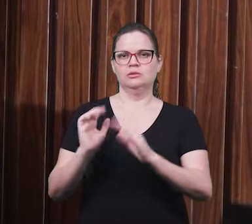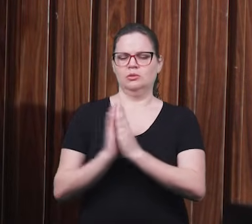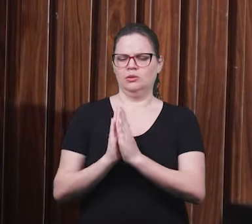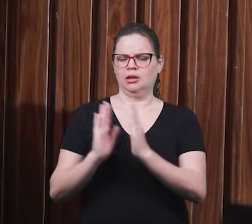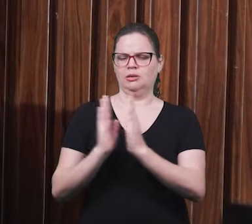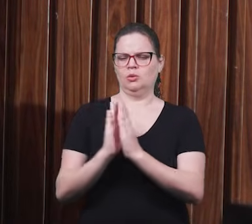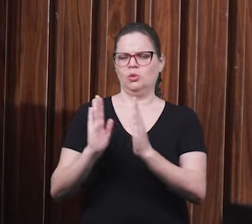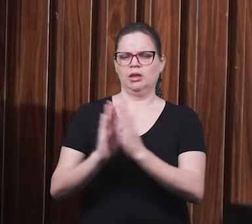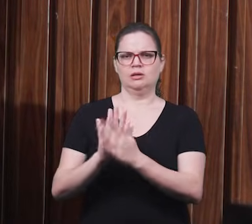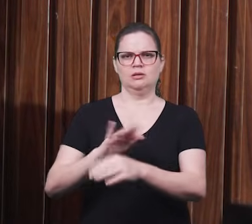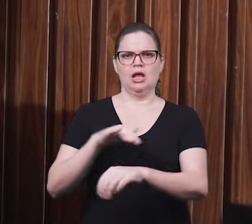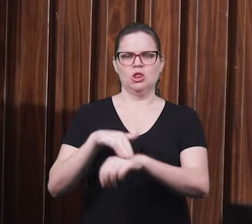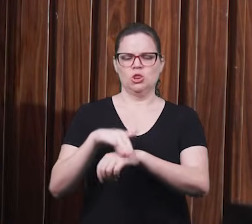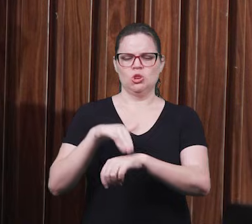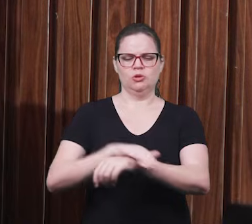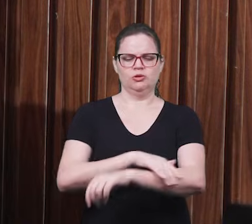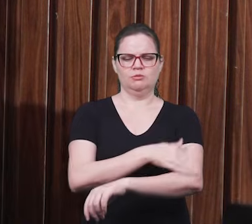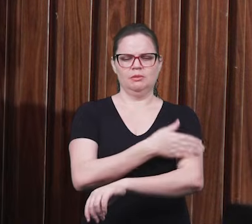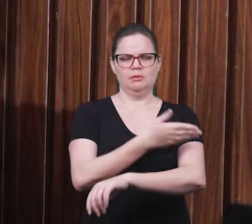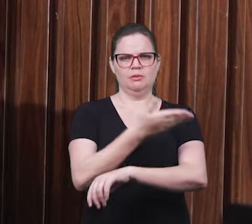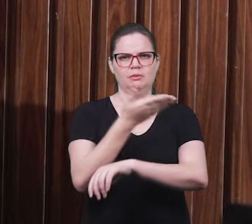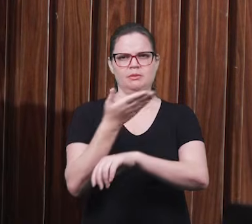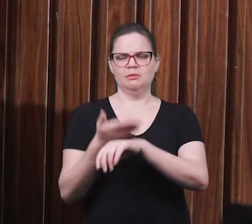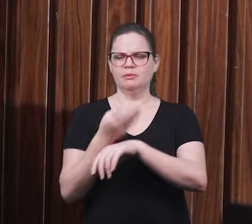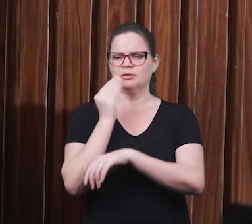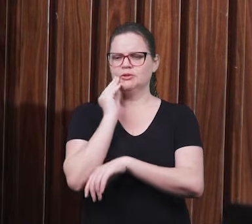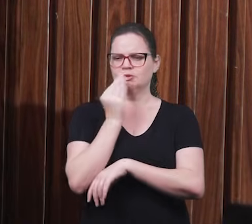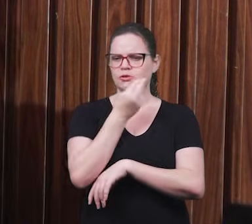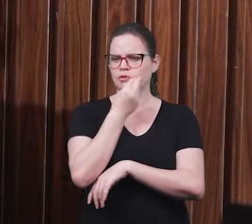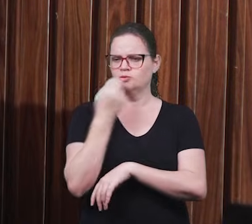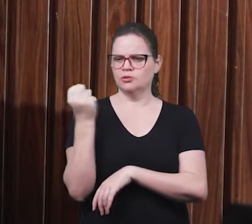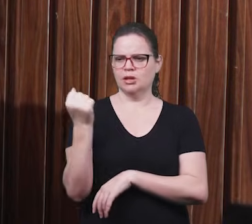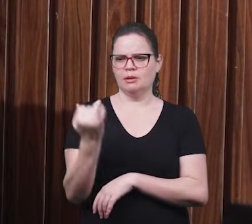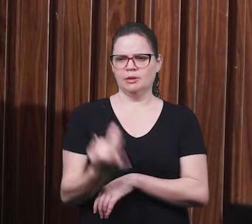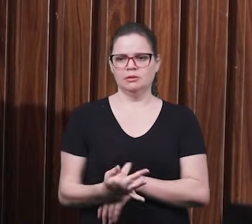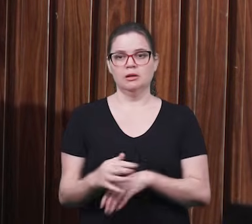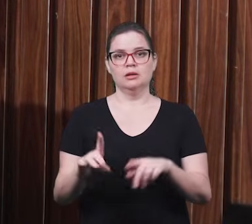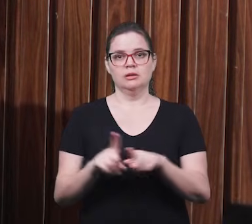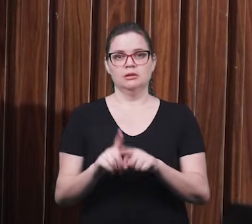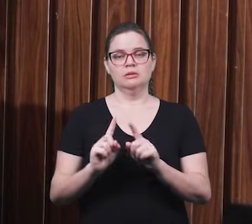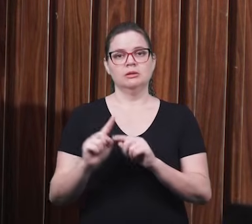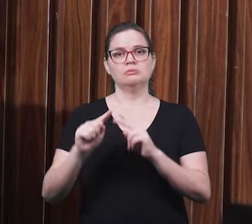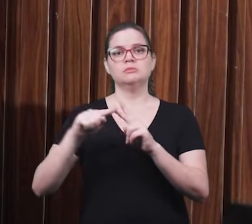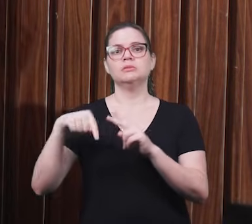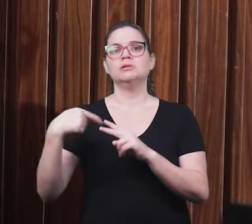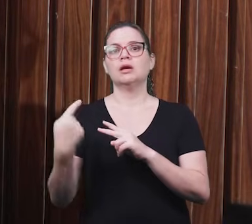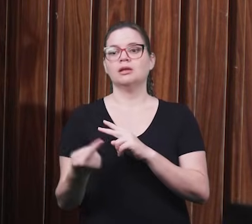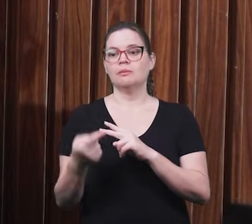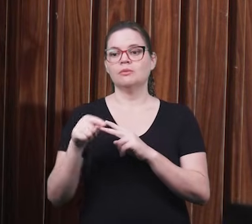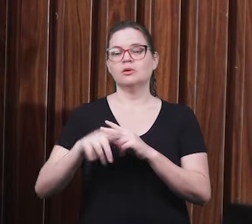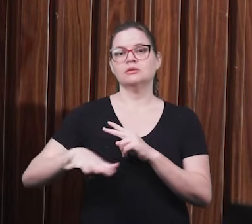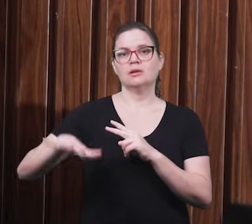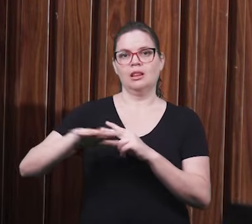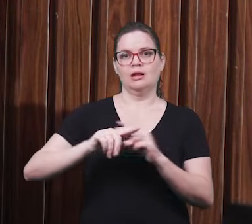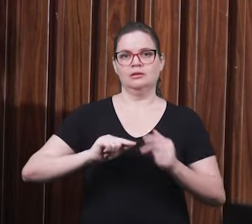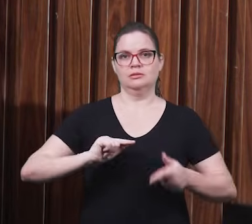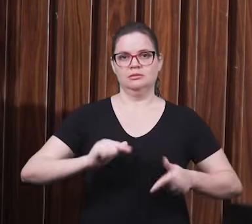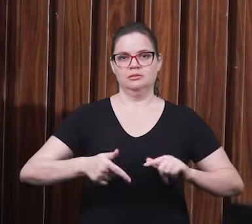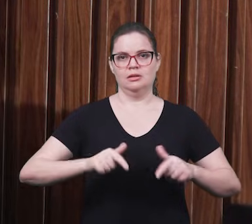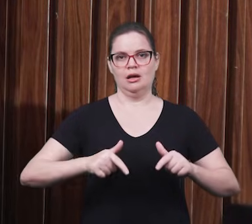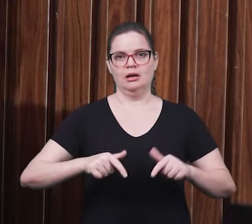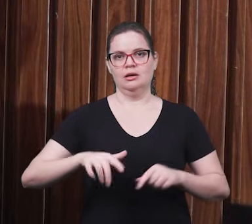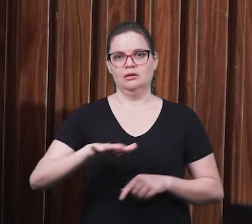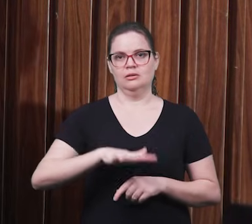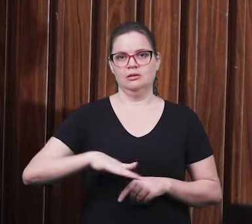eles buscaram em oração, de certo em jejum, e na madrugada também. E a terceira hora do dia, que em Israel,